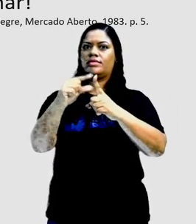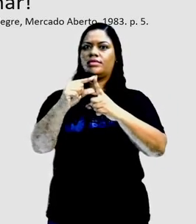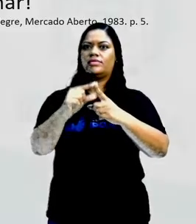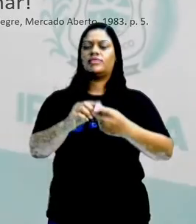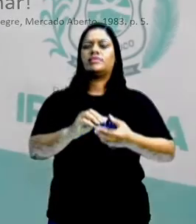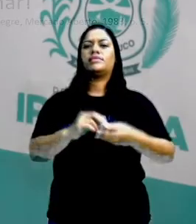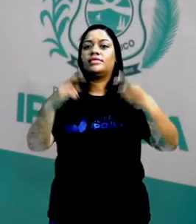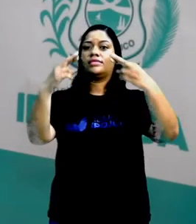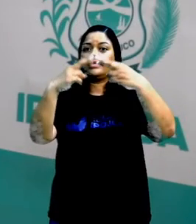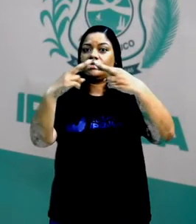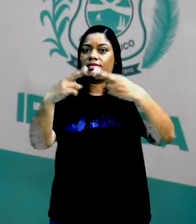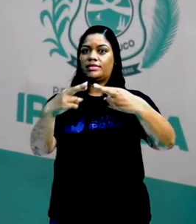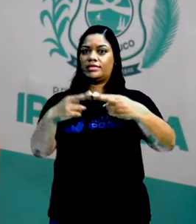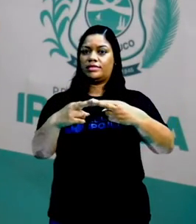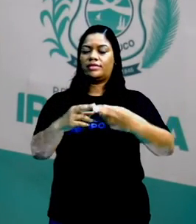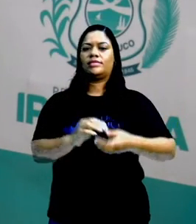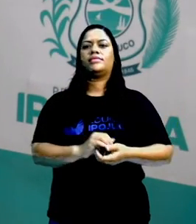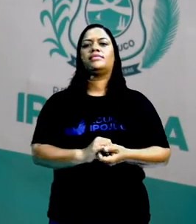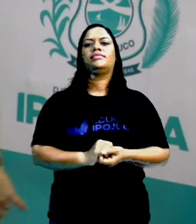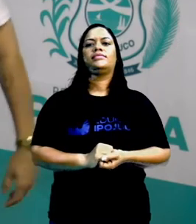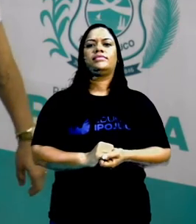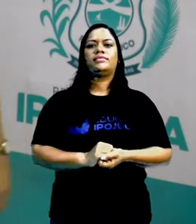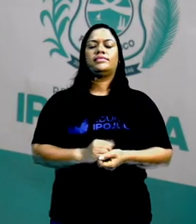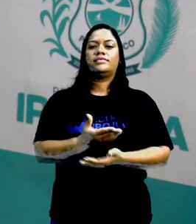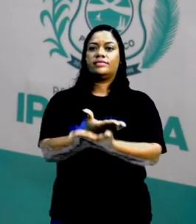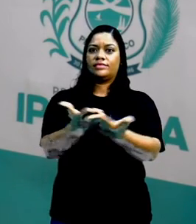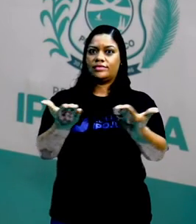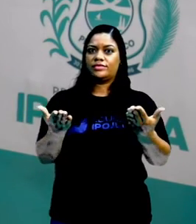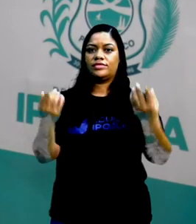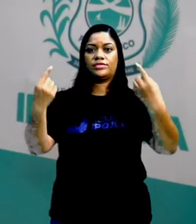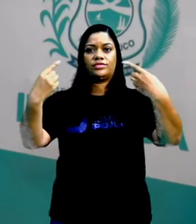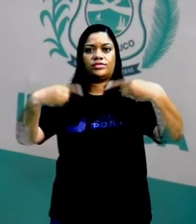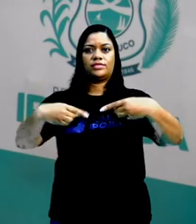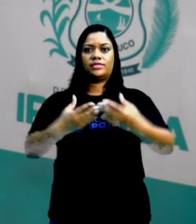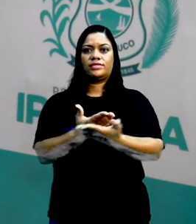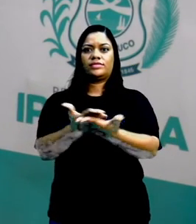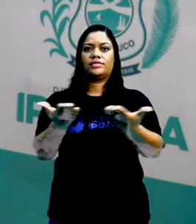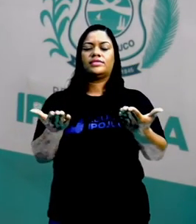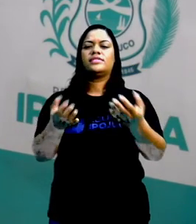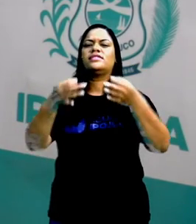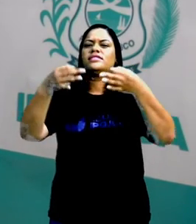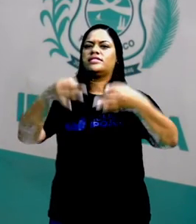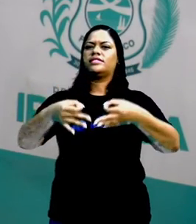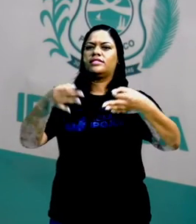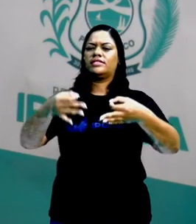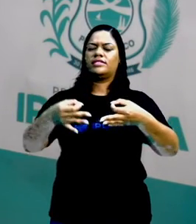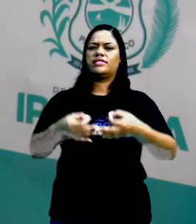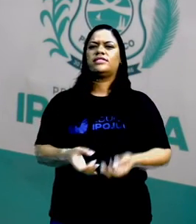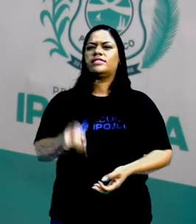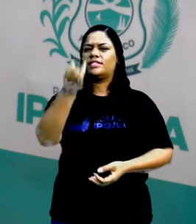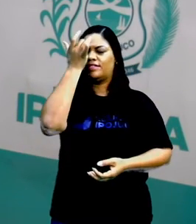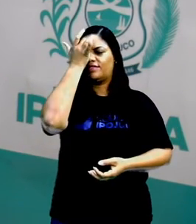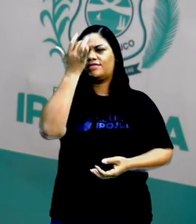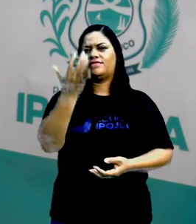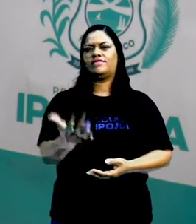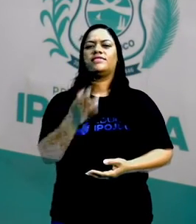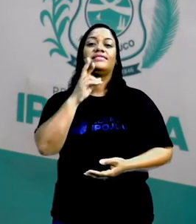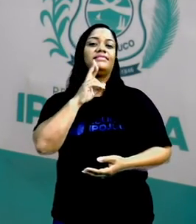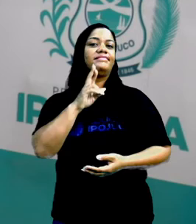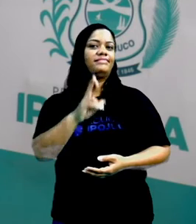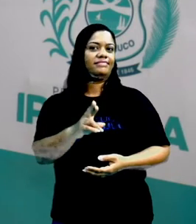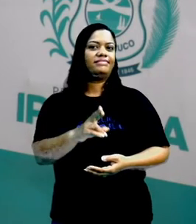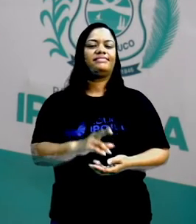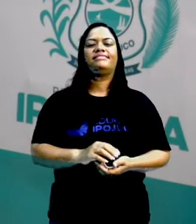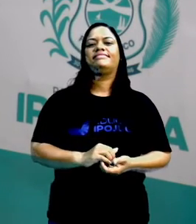palavras que rimam. Então aí fica o desafio para vocês. Tenho certeza que vai ser, ó,